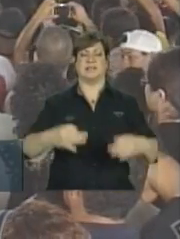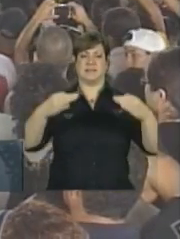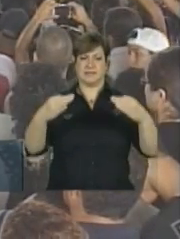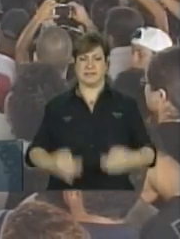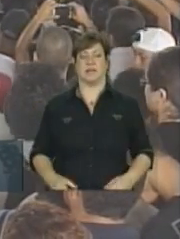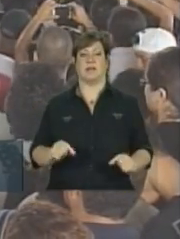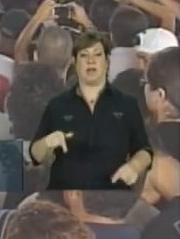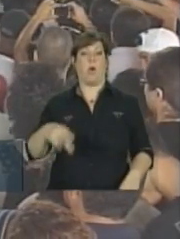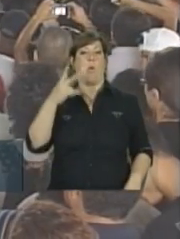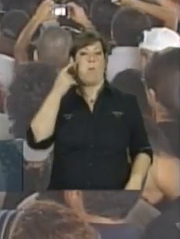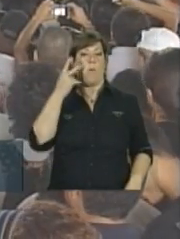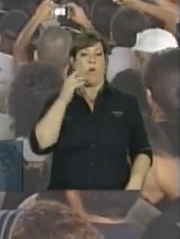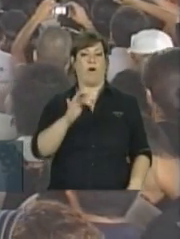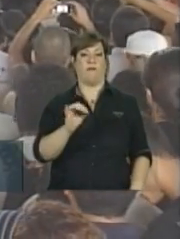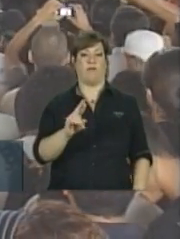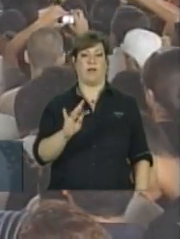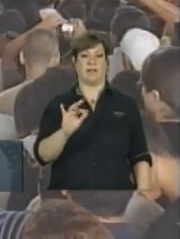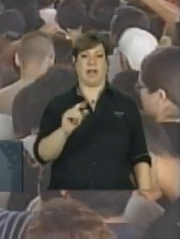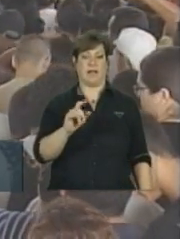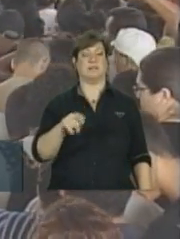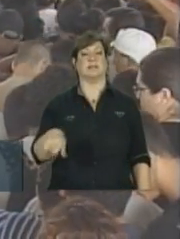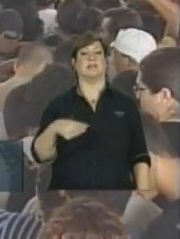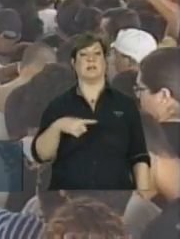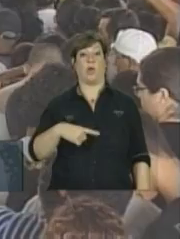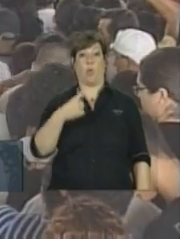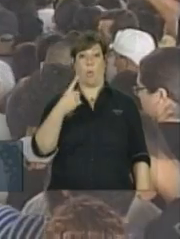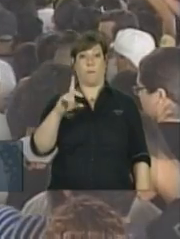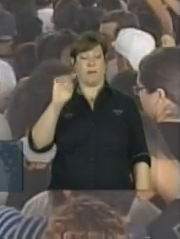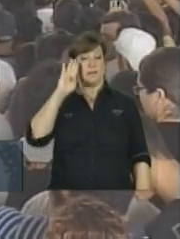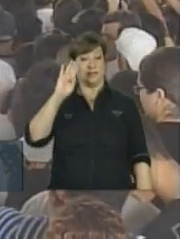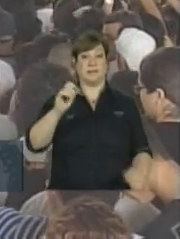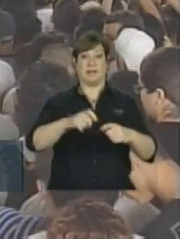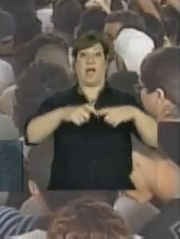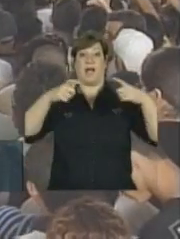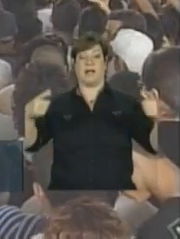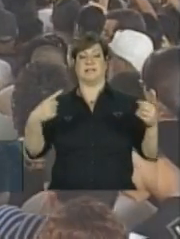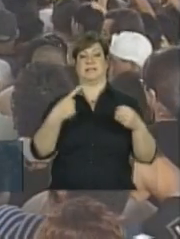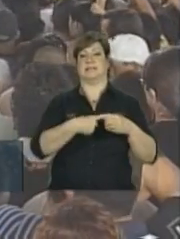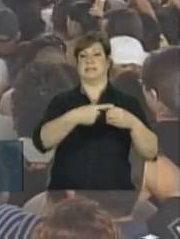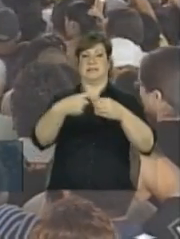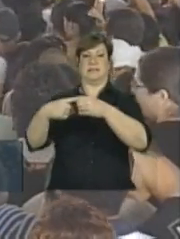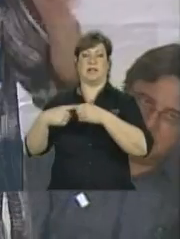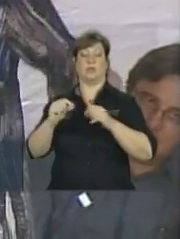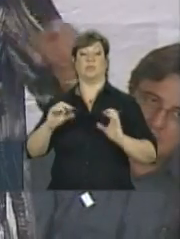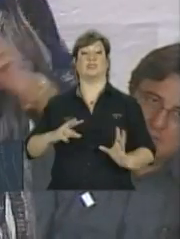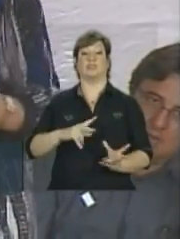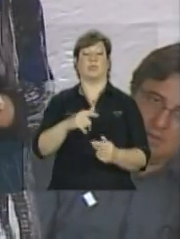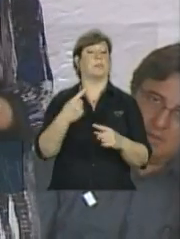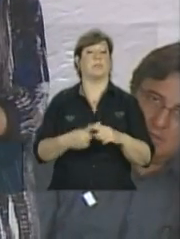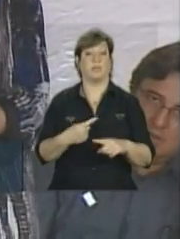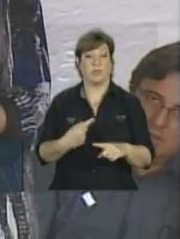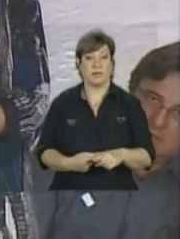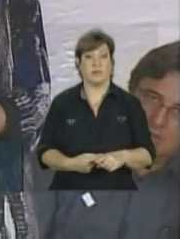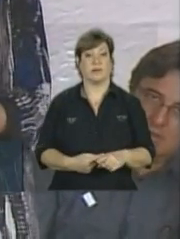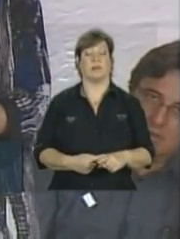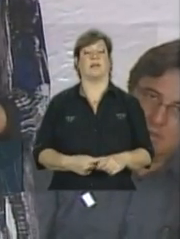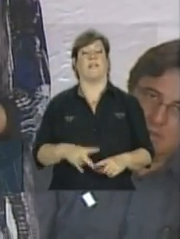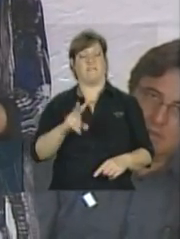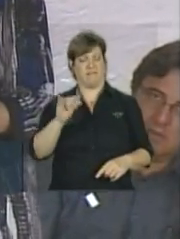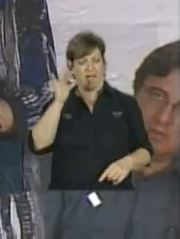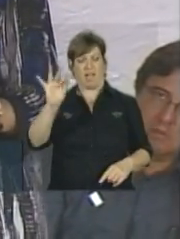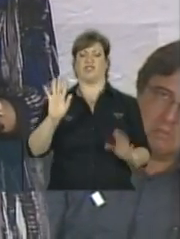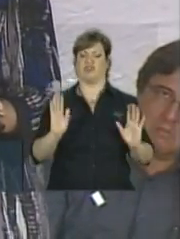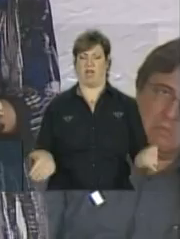certeza que Fortaleza será uma das grandes cidades do mundo, porque será e é hoje